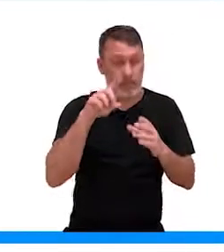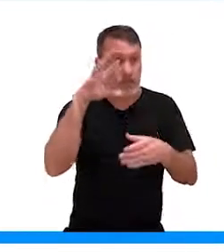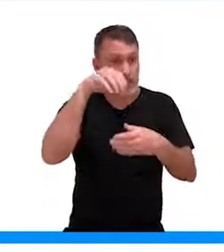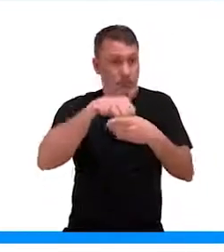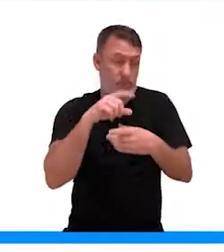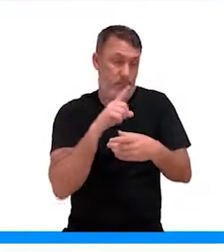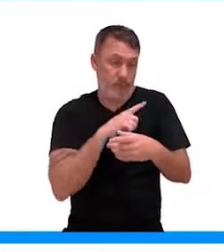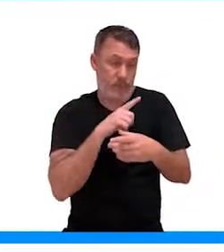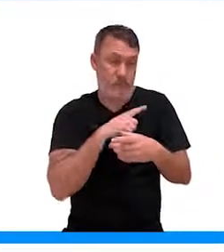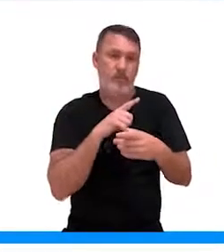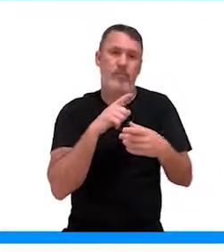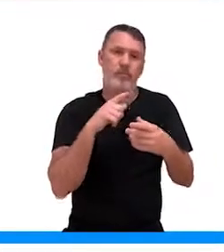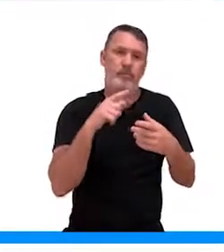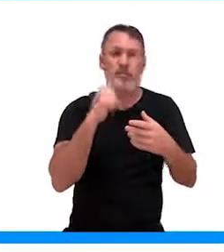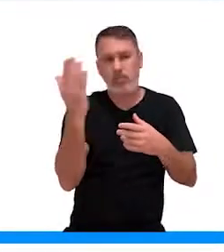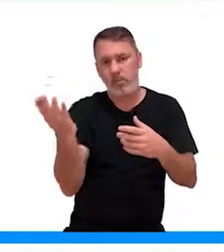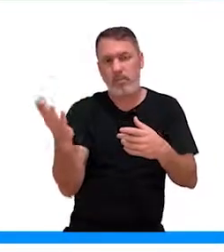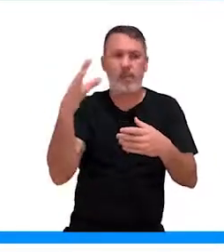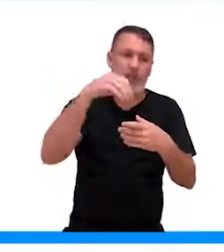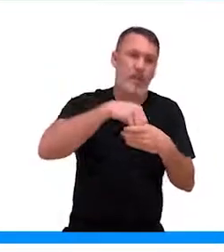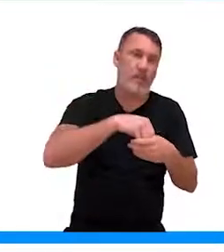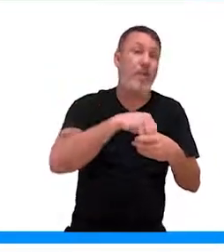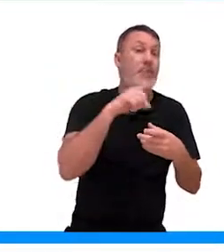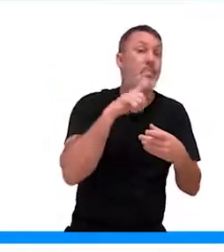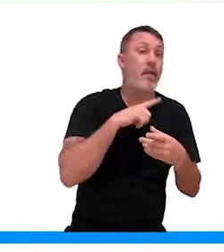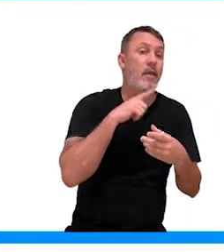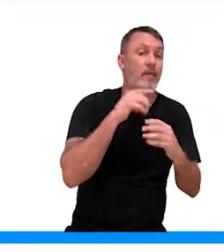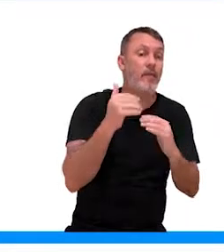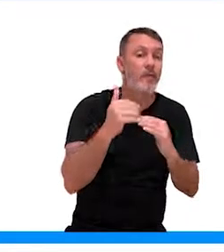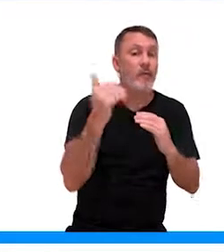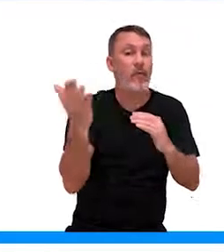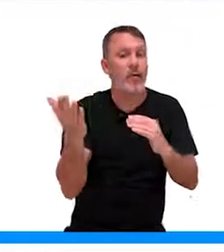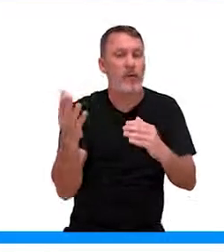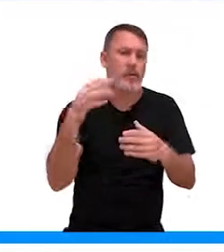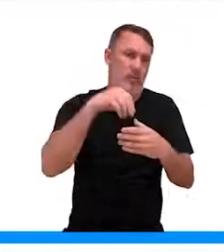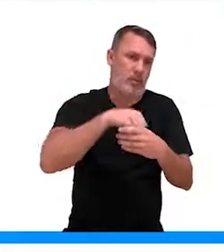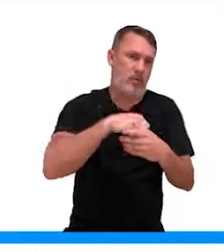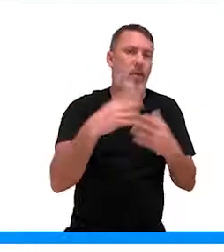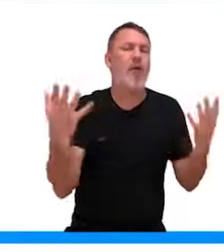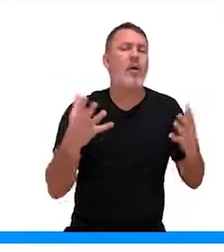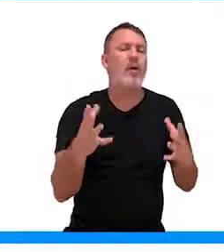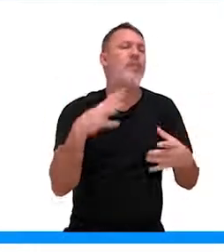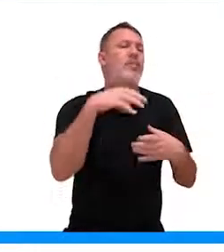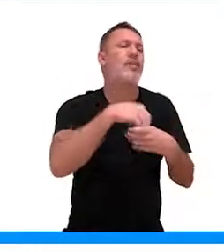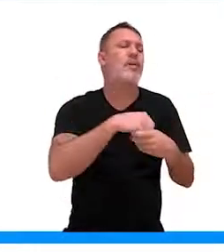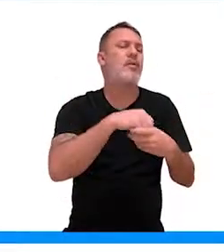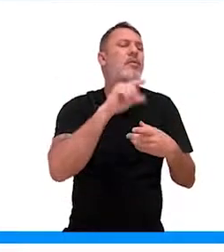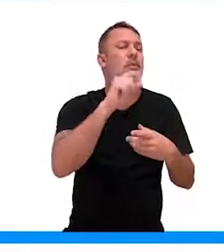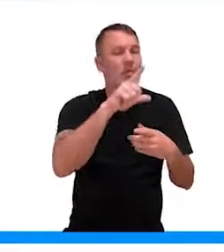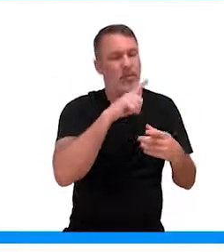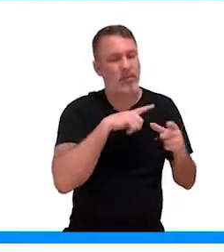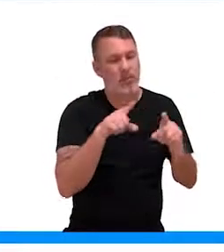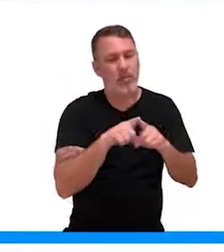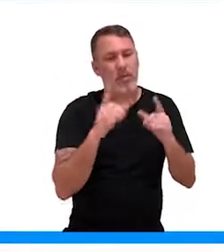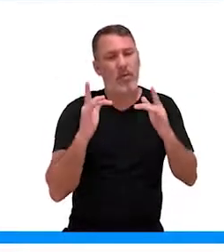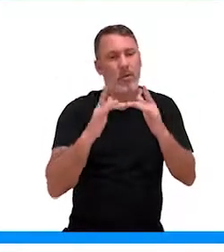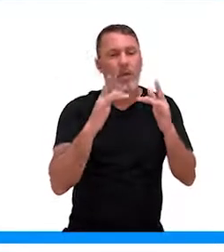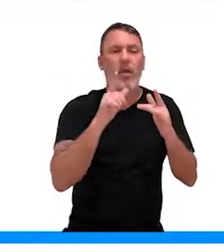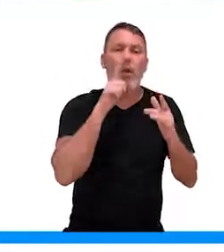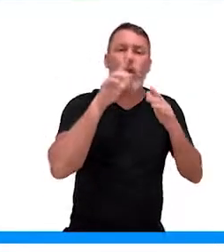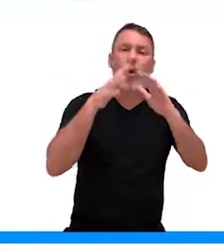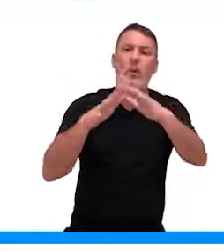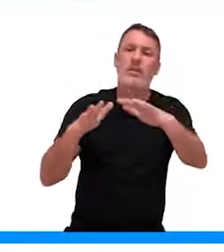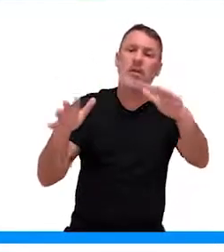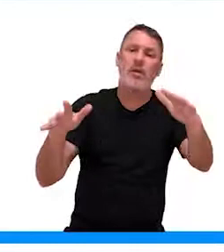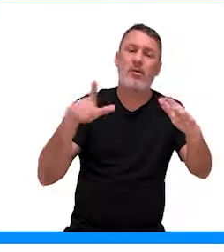abertos ou costeiros. Agora nós temos os interiores ou continentais, que eles também têm contato com o oceano, mas esse